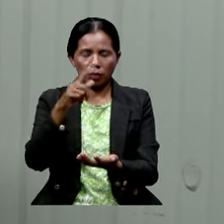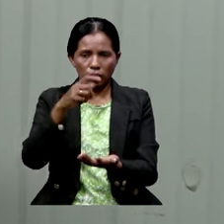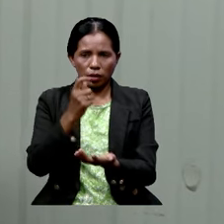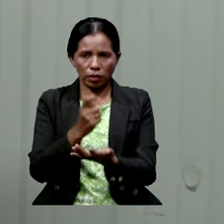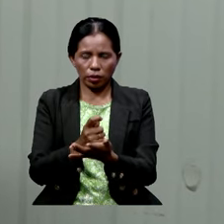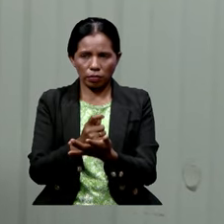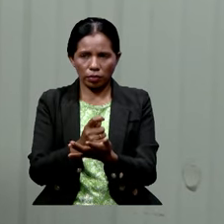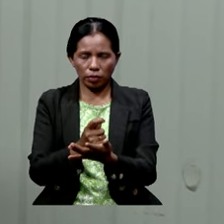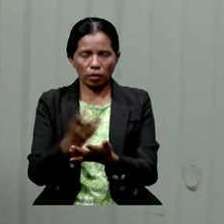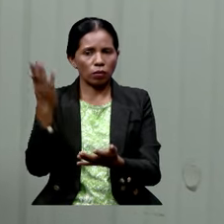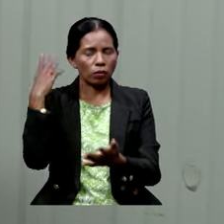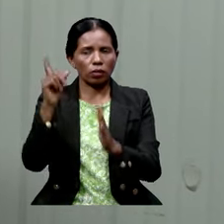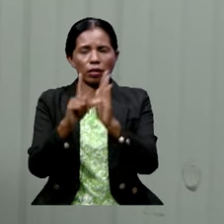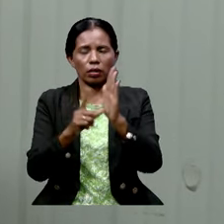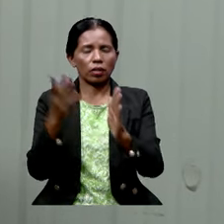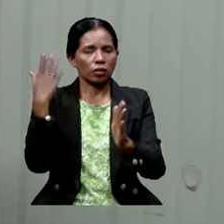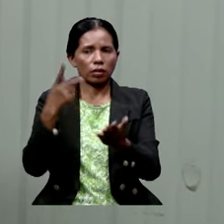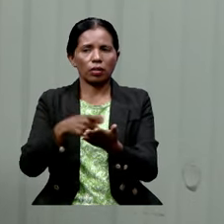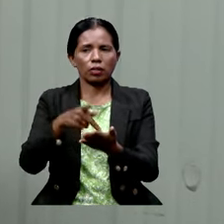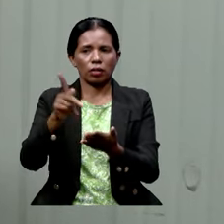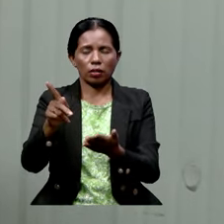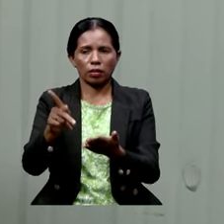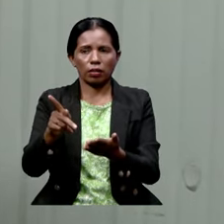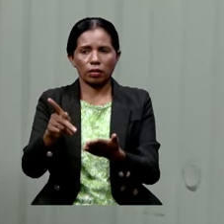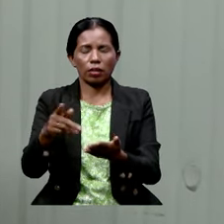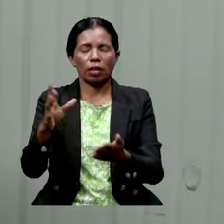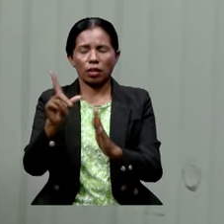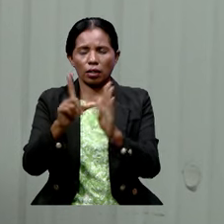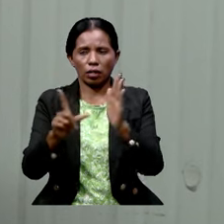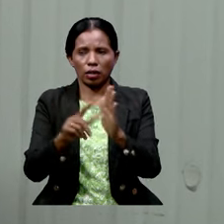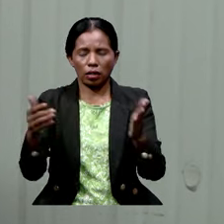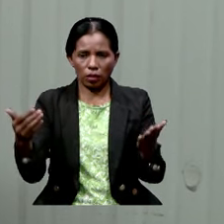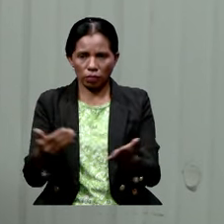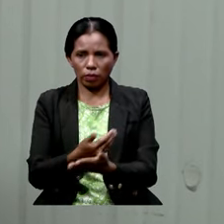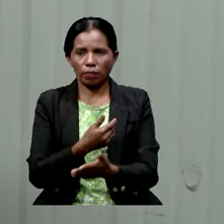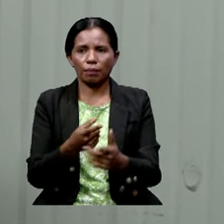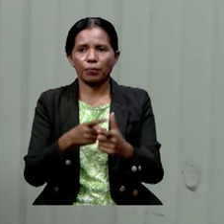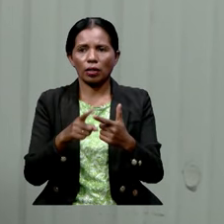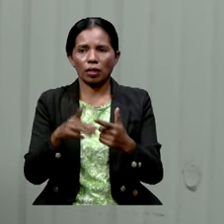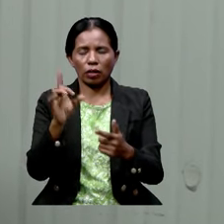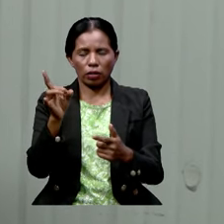que aplica ba sira multa ser 5,000 ba decreto lei fo número